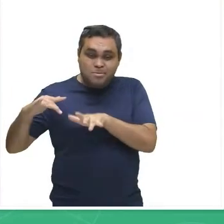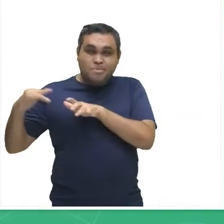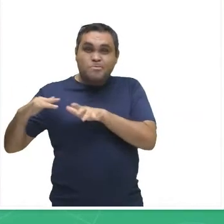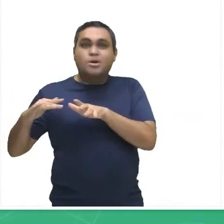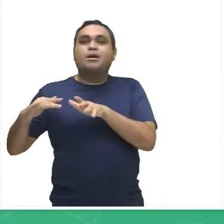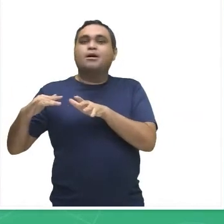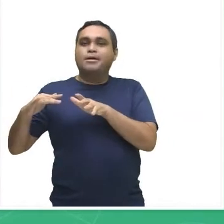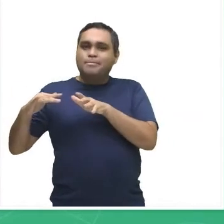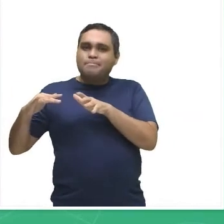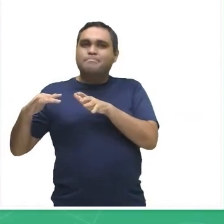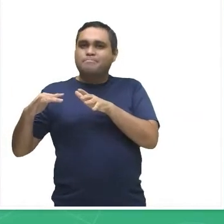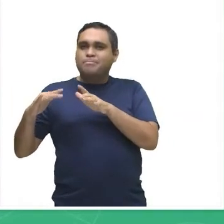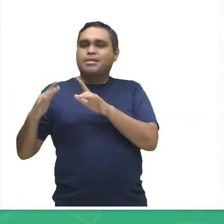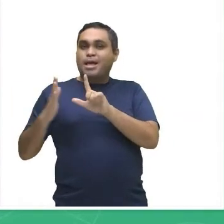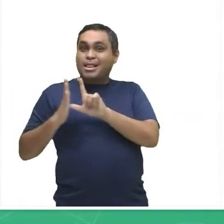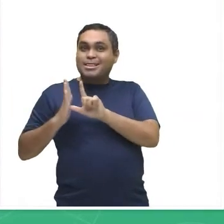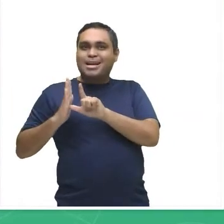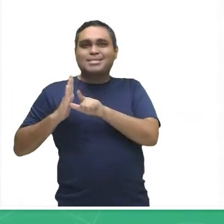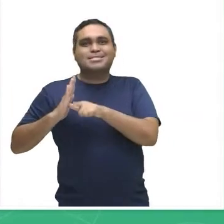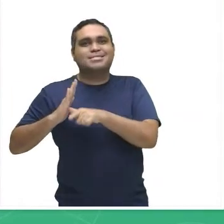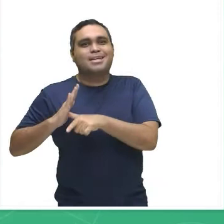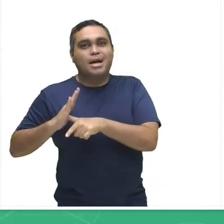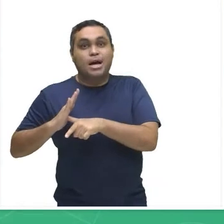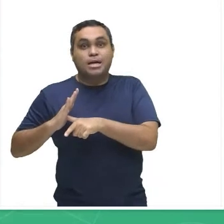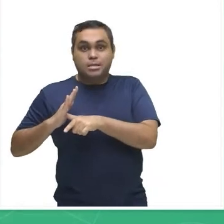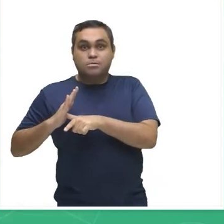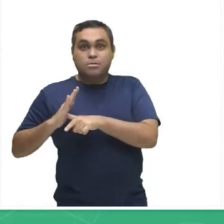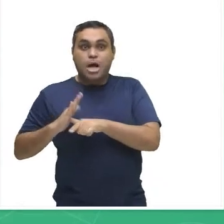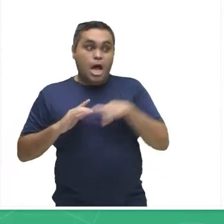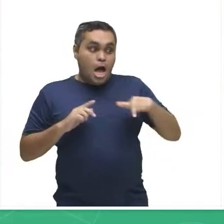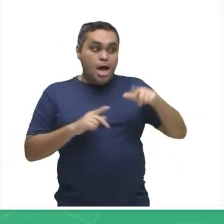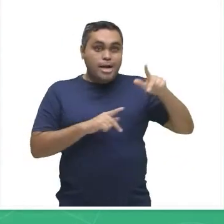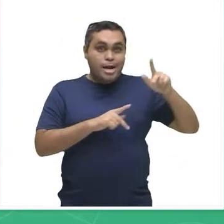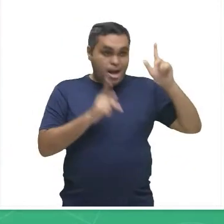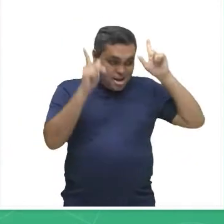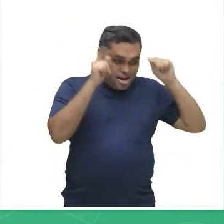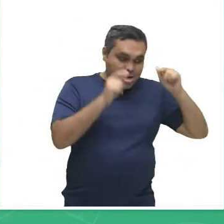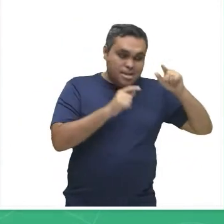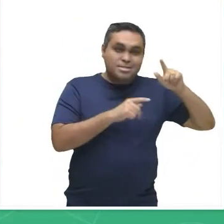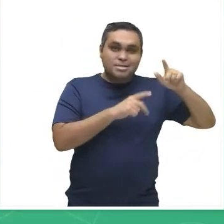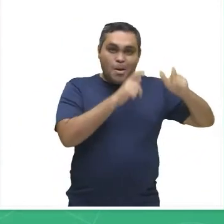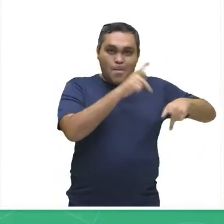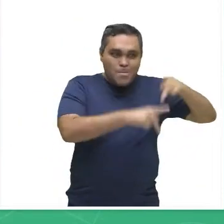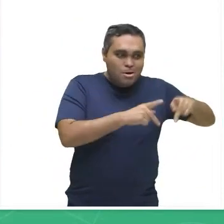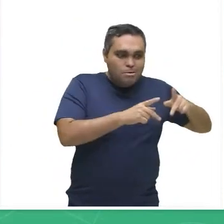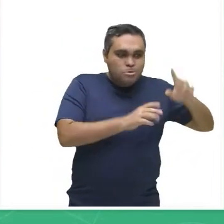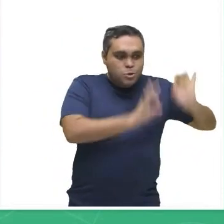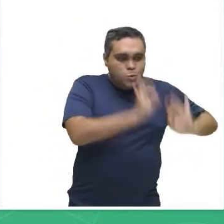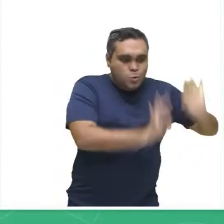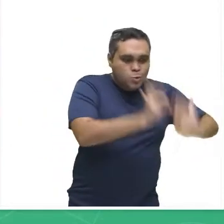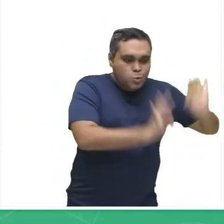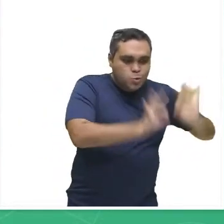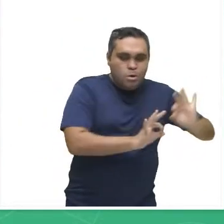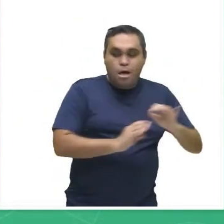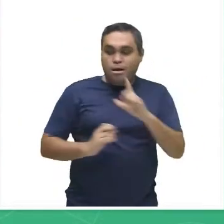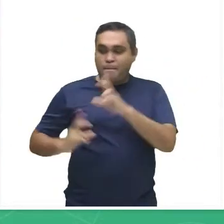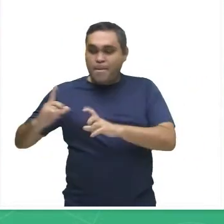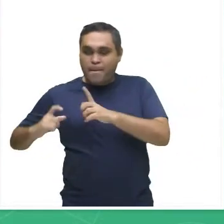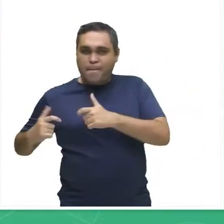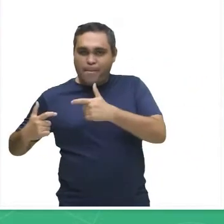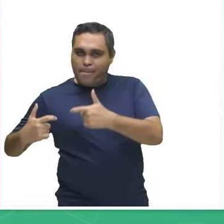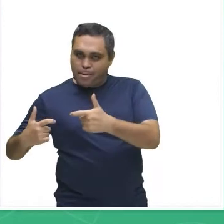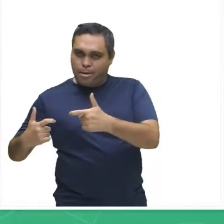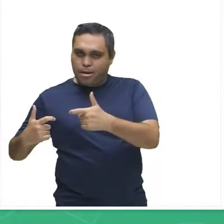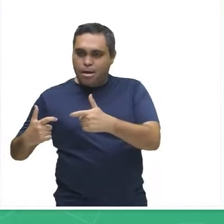demais soldados gregos se organizassem. Então é uma batalha importantíssima, uma batalha heróica, porque